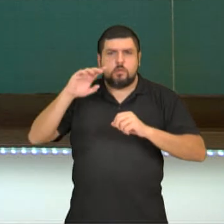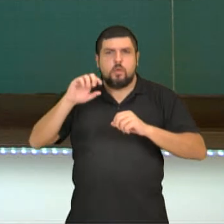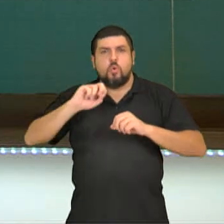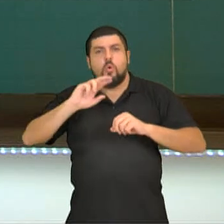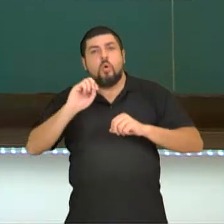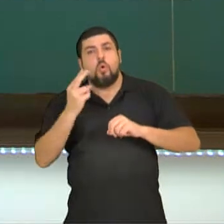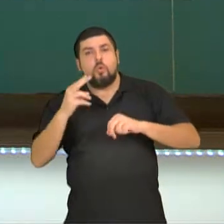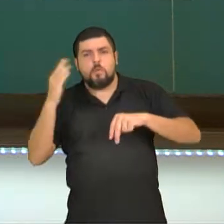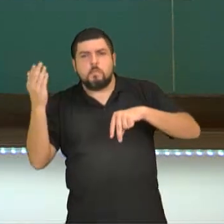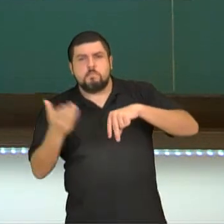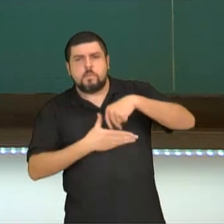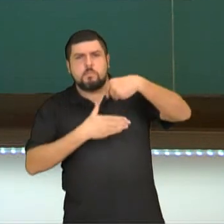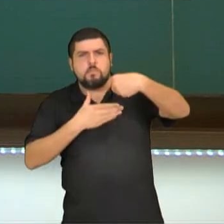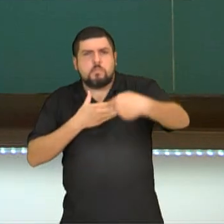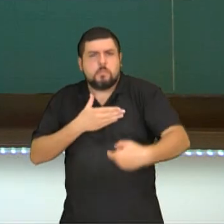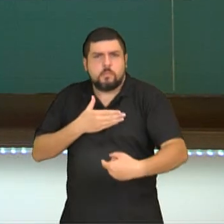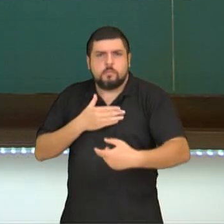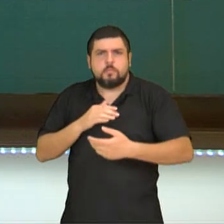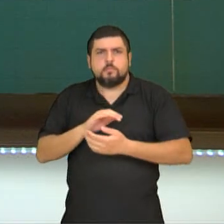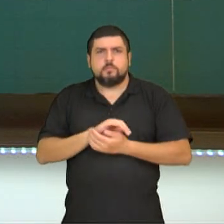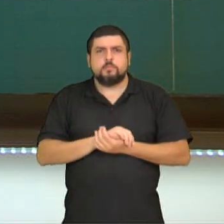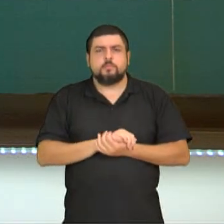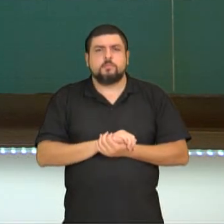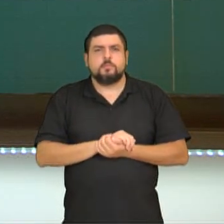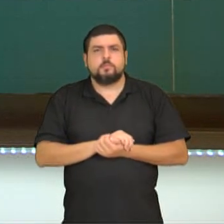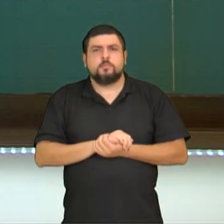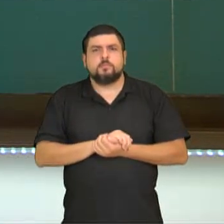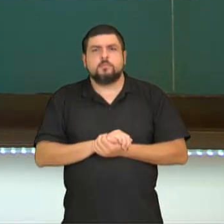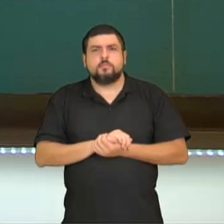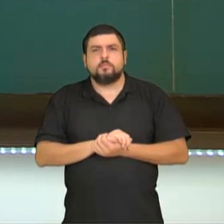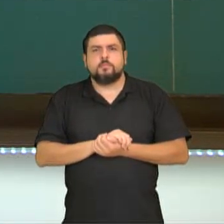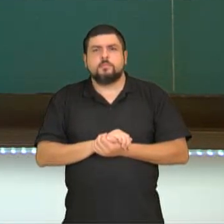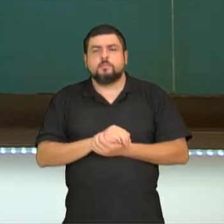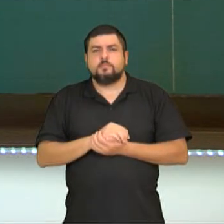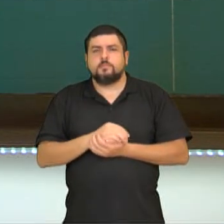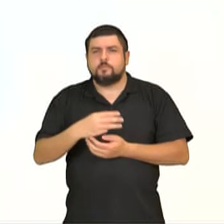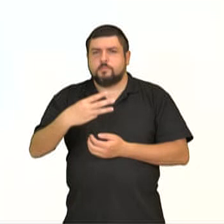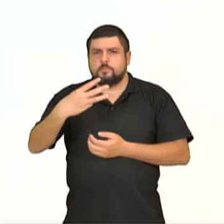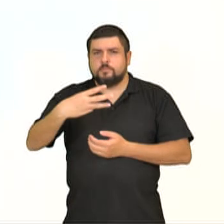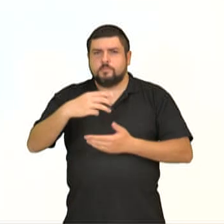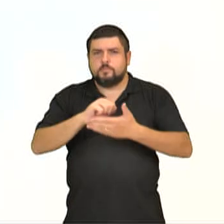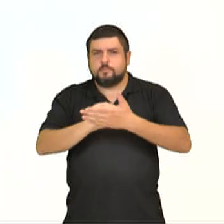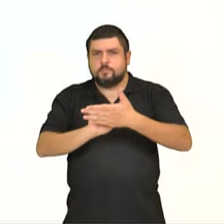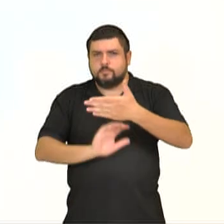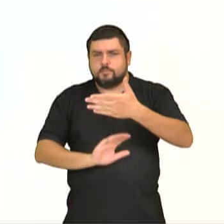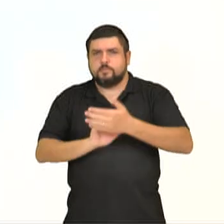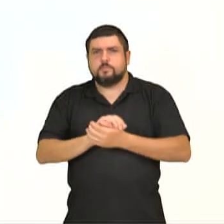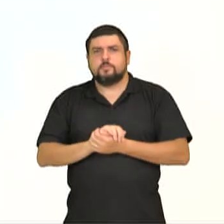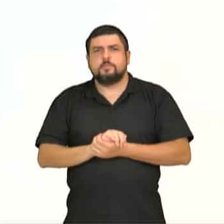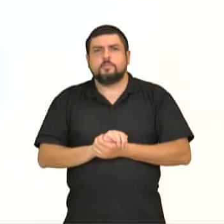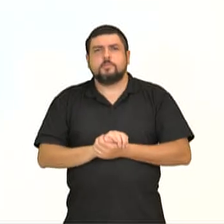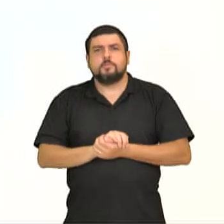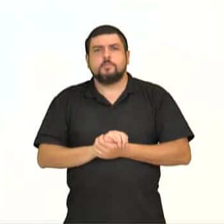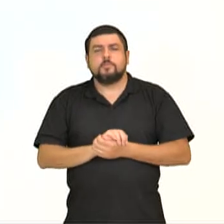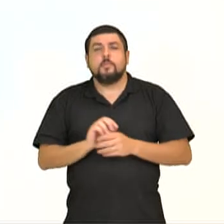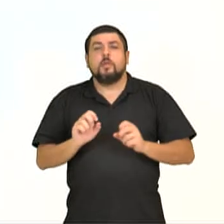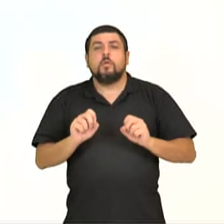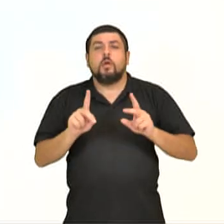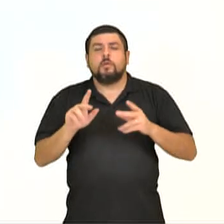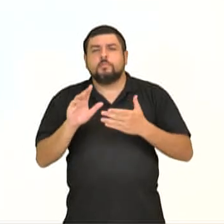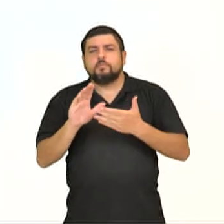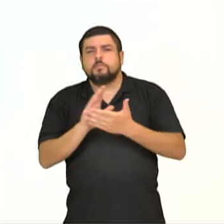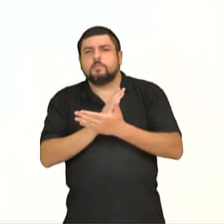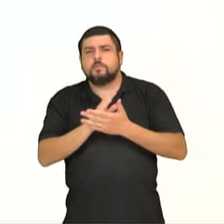ali, enfim. E a gente chega no nosso terceiro exercício. Agora que identificamos algumas